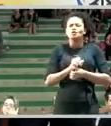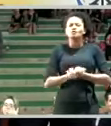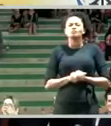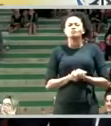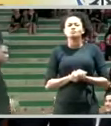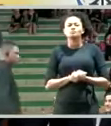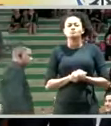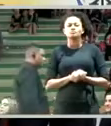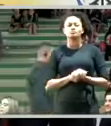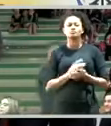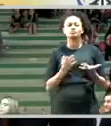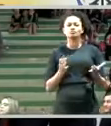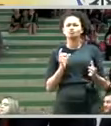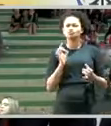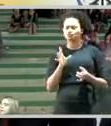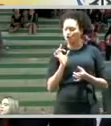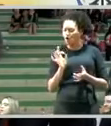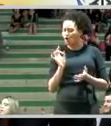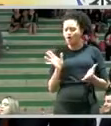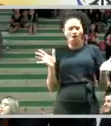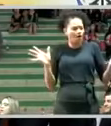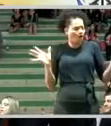Ela só fere.